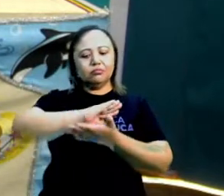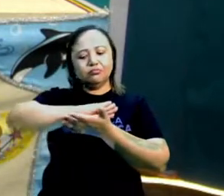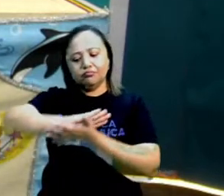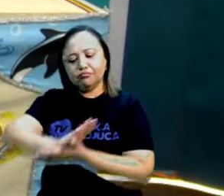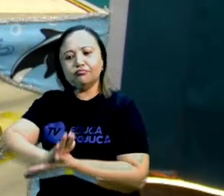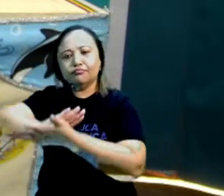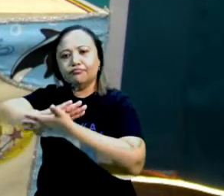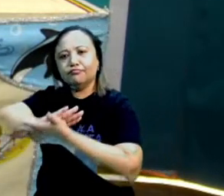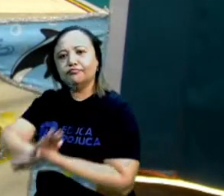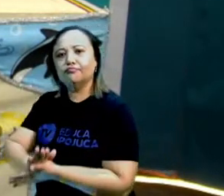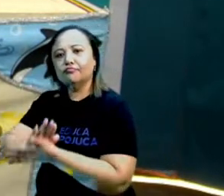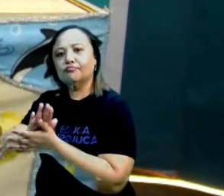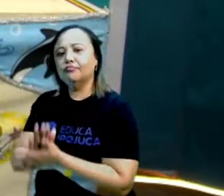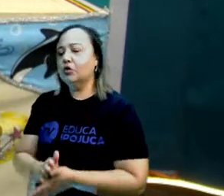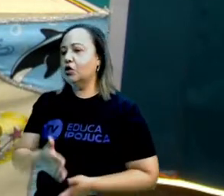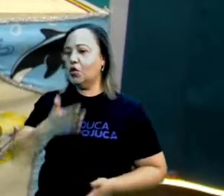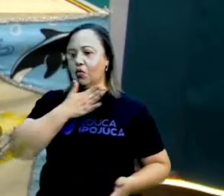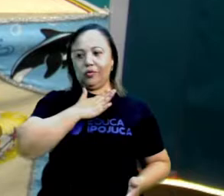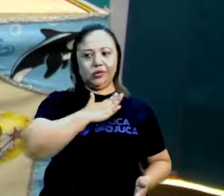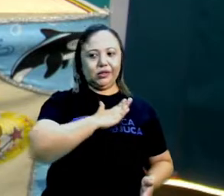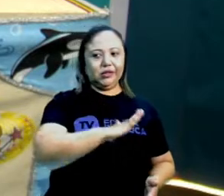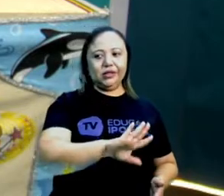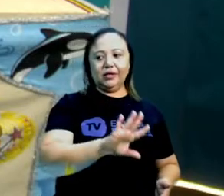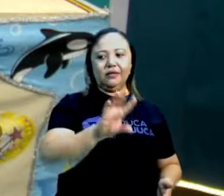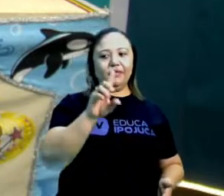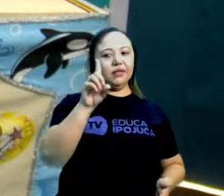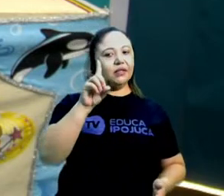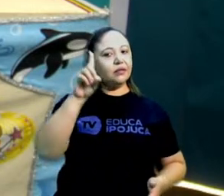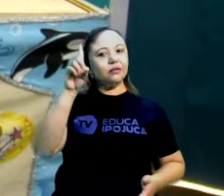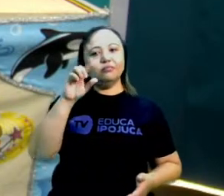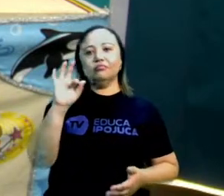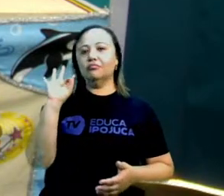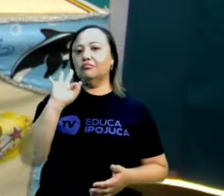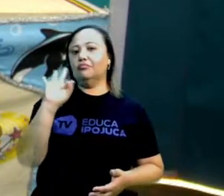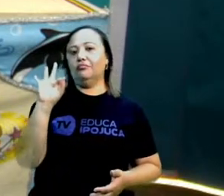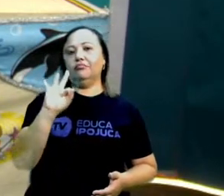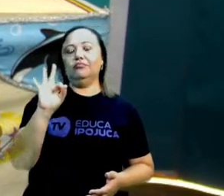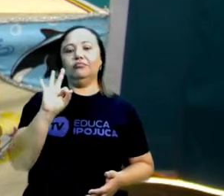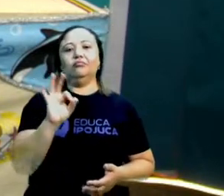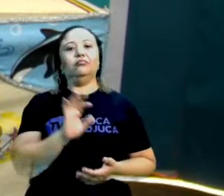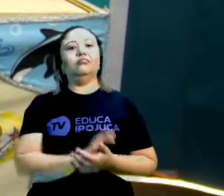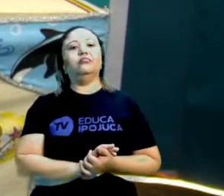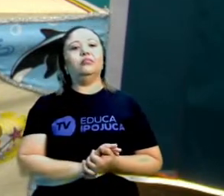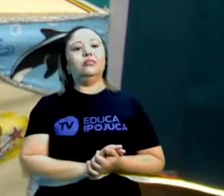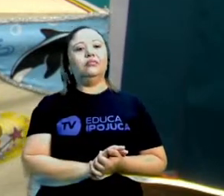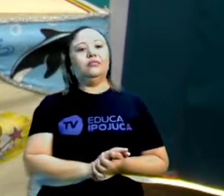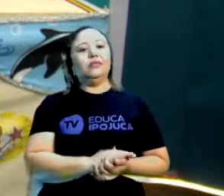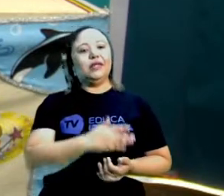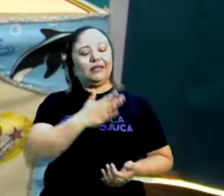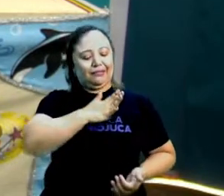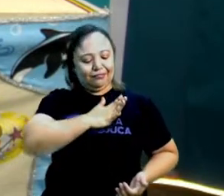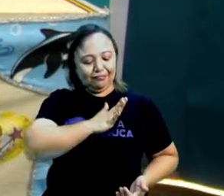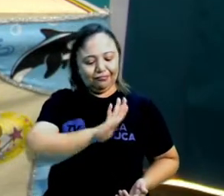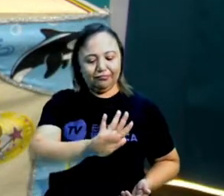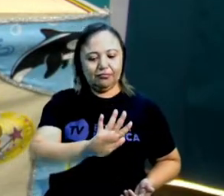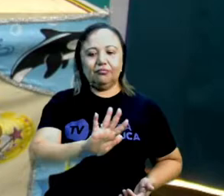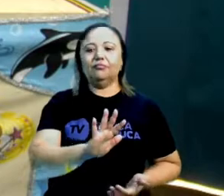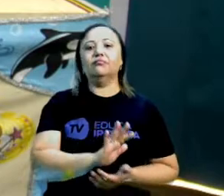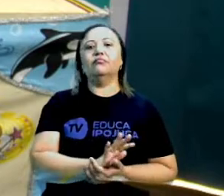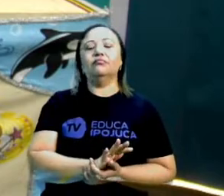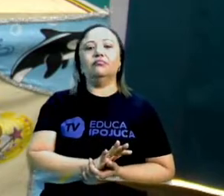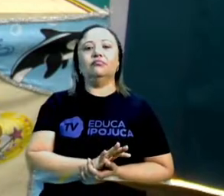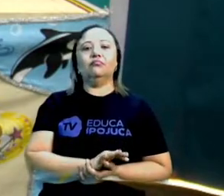Deus. Eles não queriam saber de Jesus não, leiturinha. Tá vendo? Mas